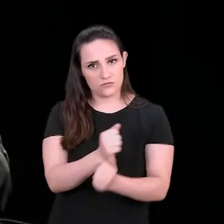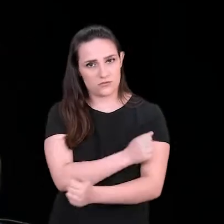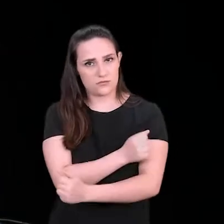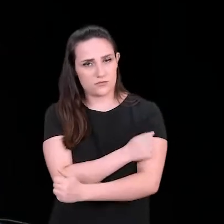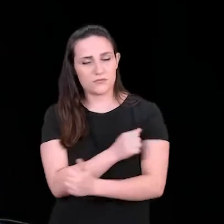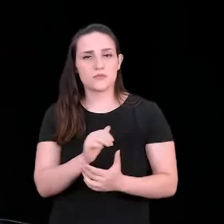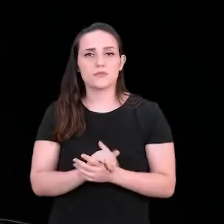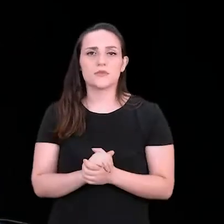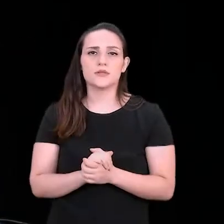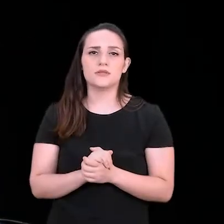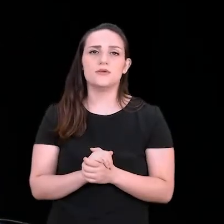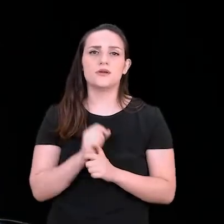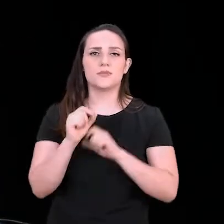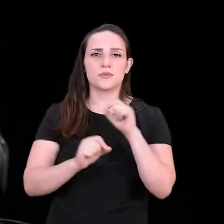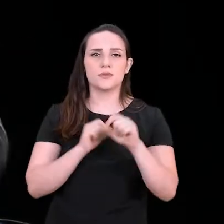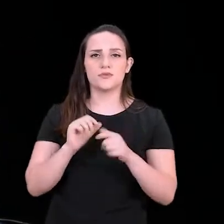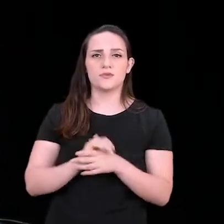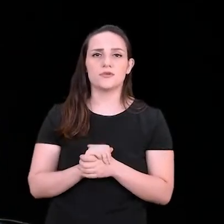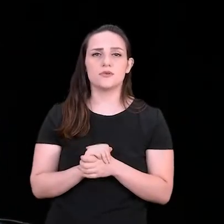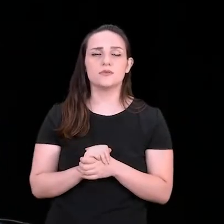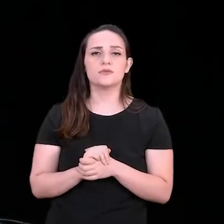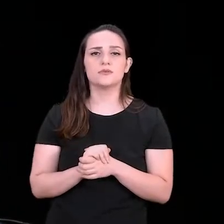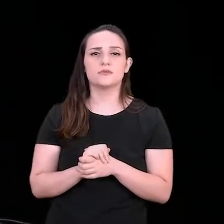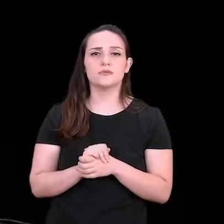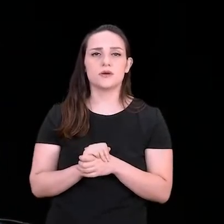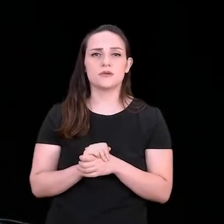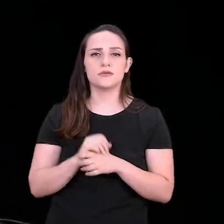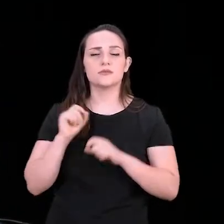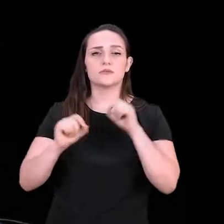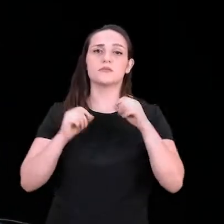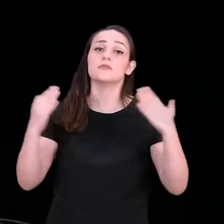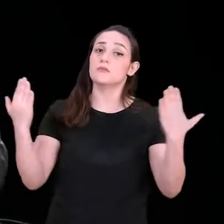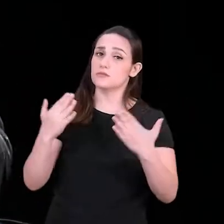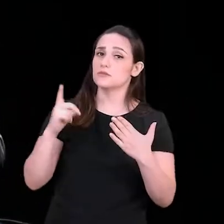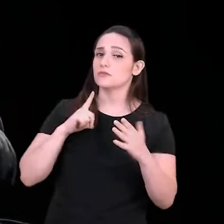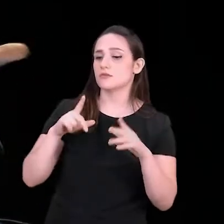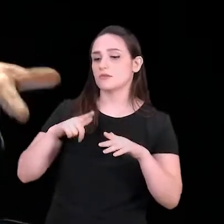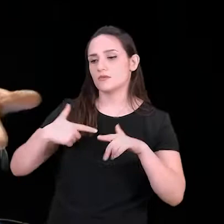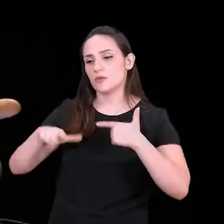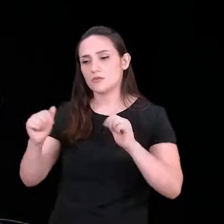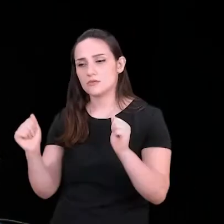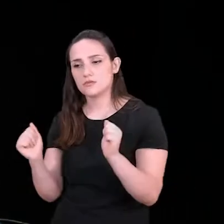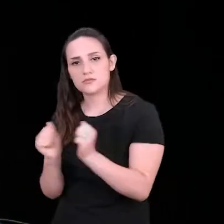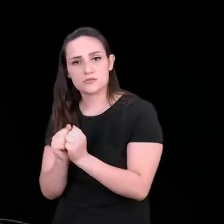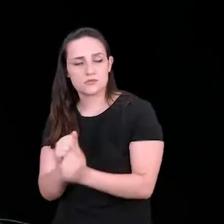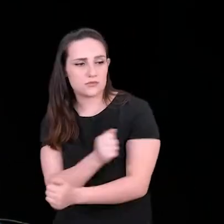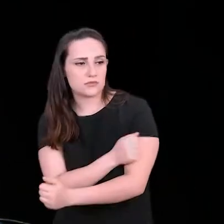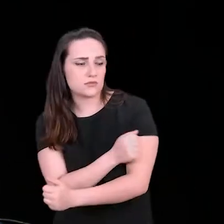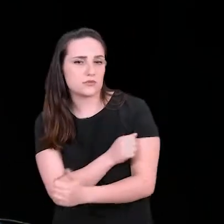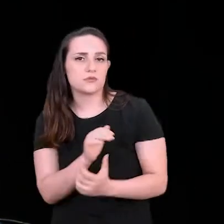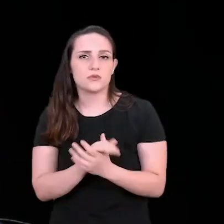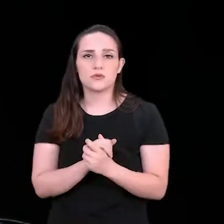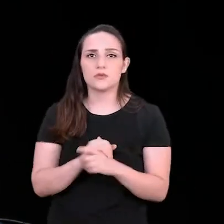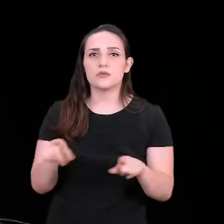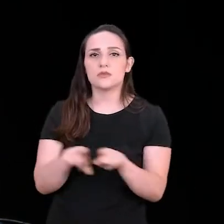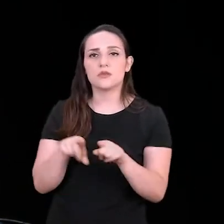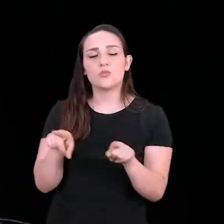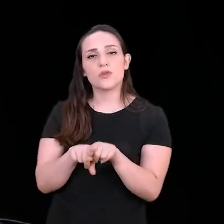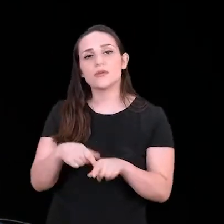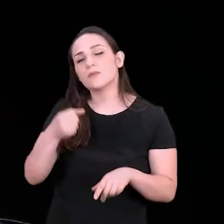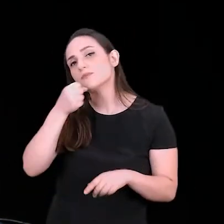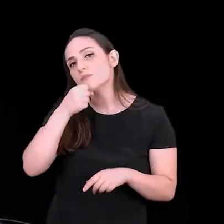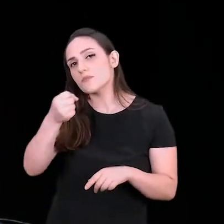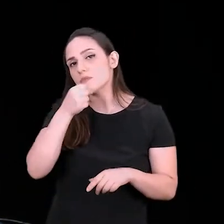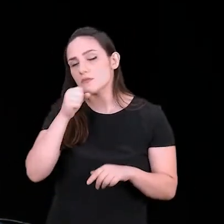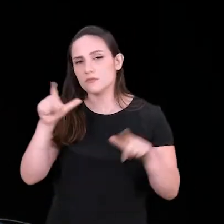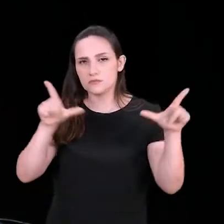né, junto aos alunos. E aí eu levei essa proposta de conteúdo jornalístico feito com os alunos e também investigar a questão